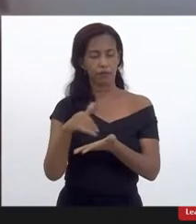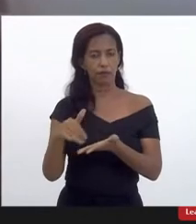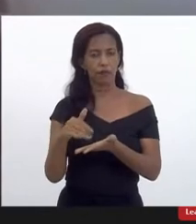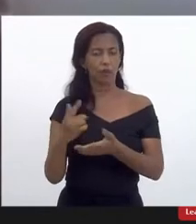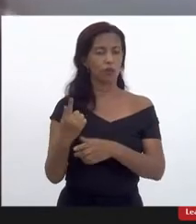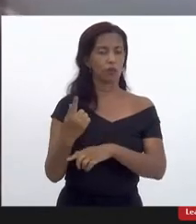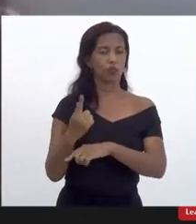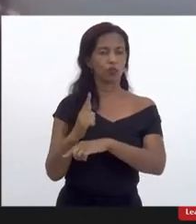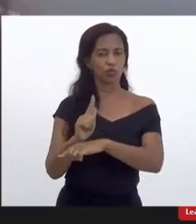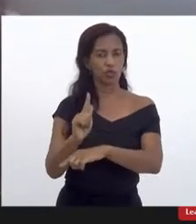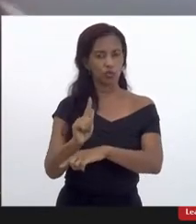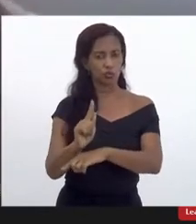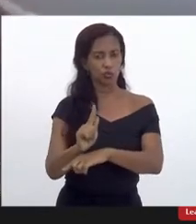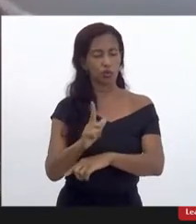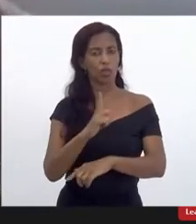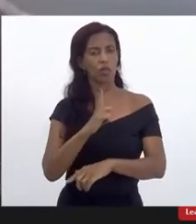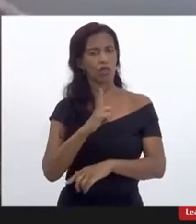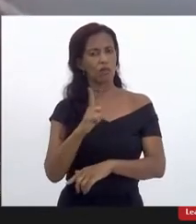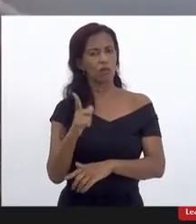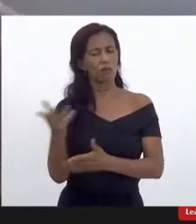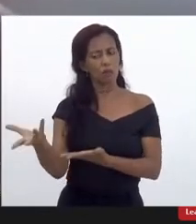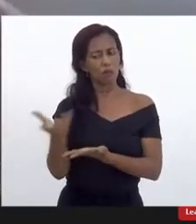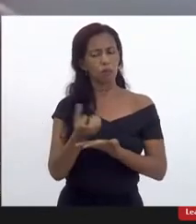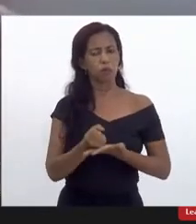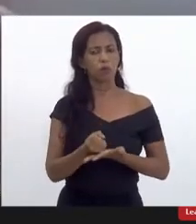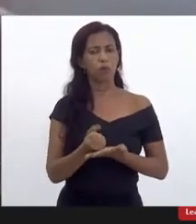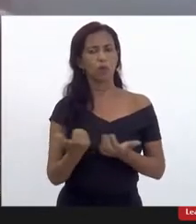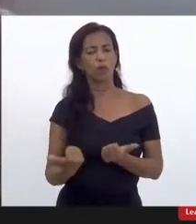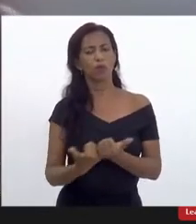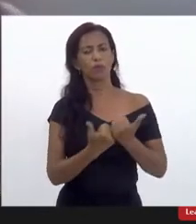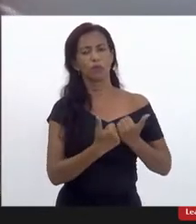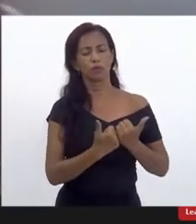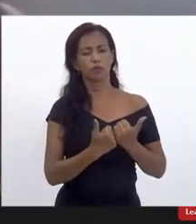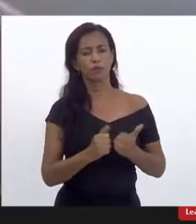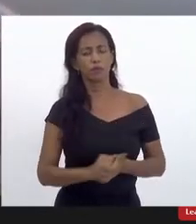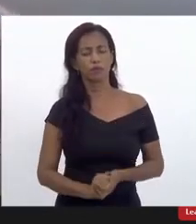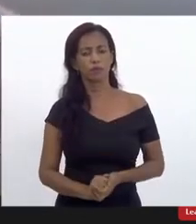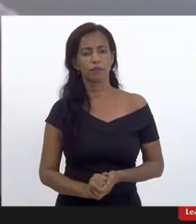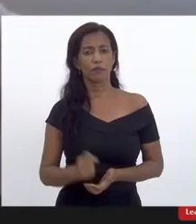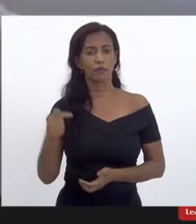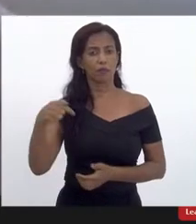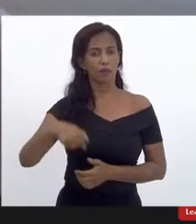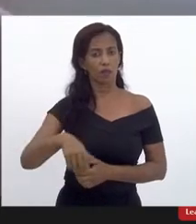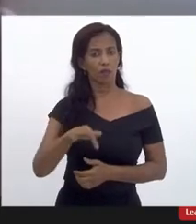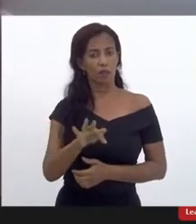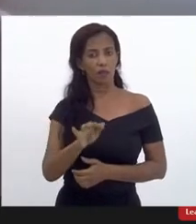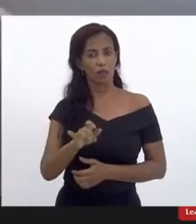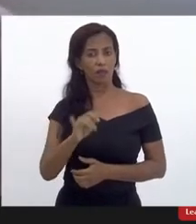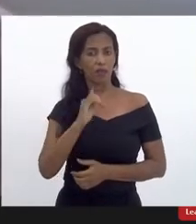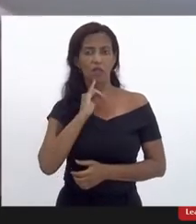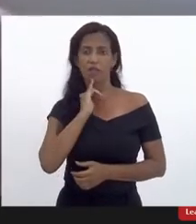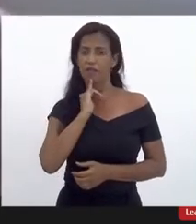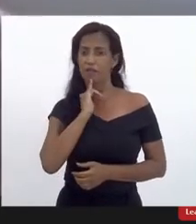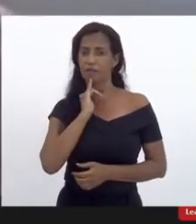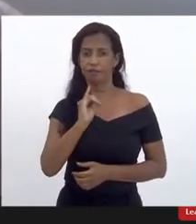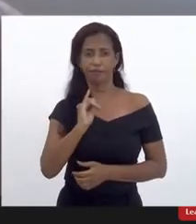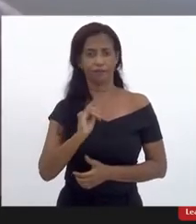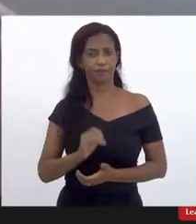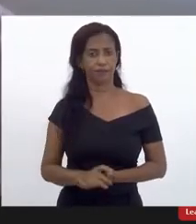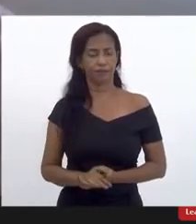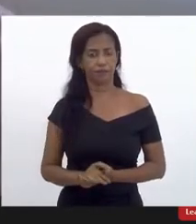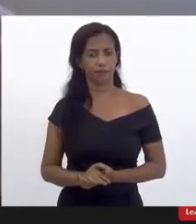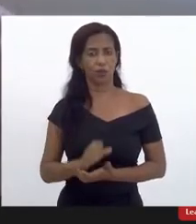cogestor, ele também recebe um auxílio. E aqui na FAETEC, infelizmente,